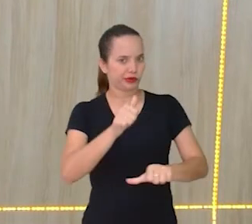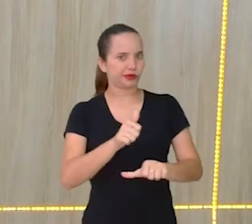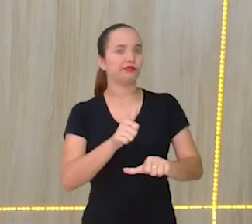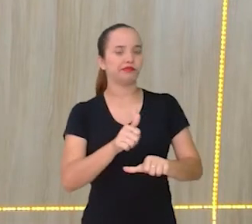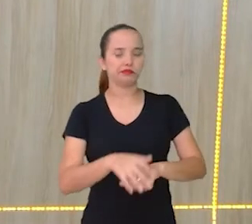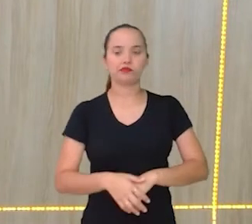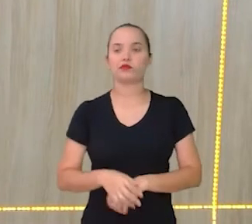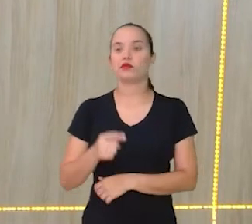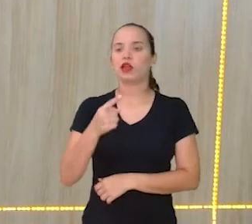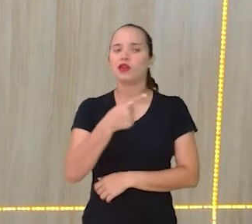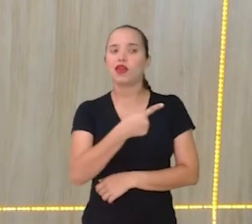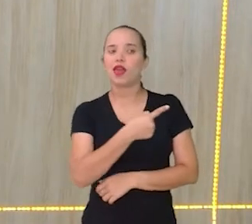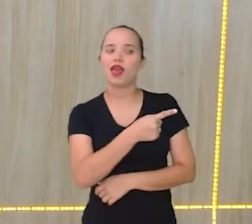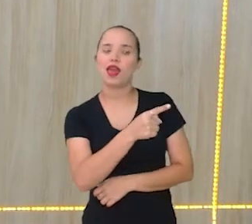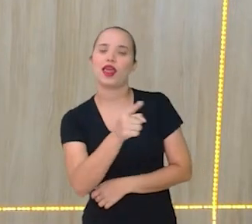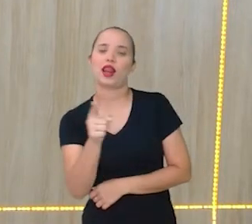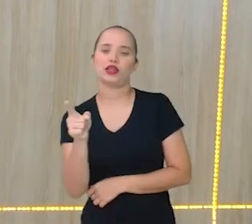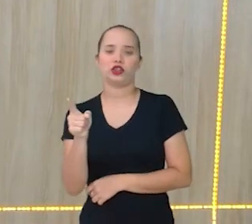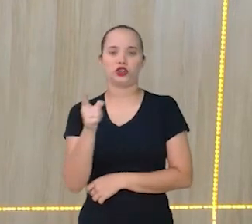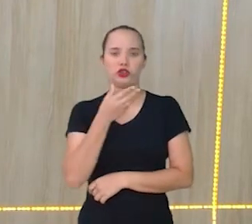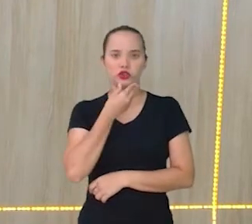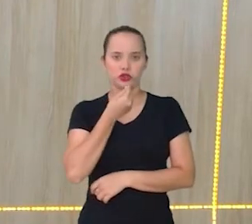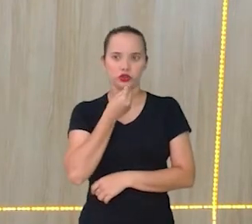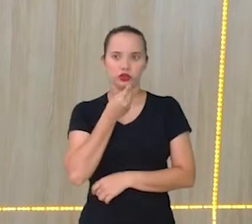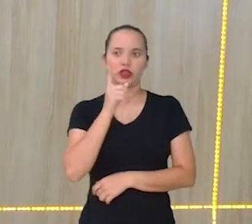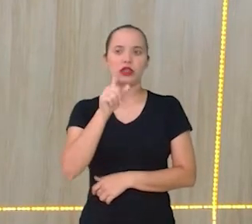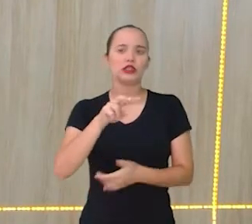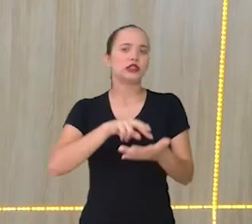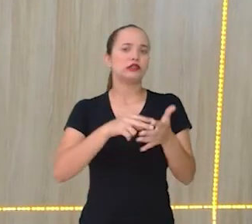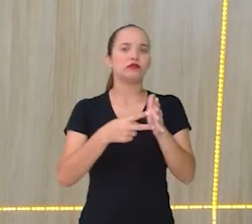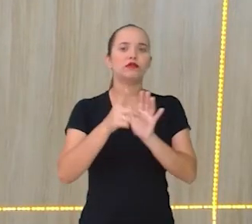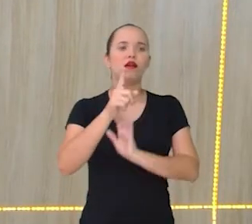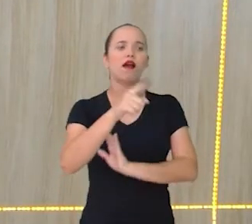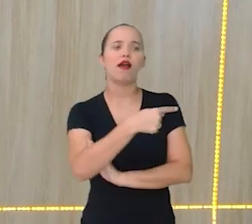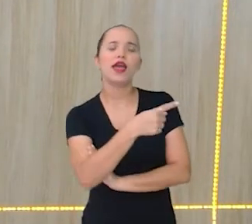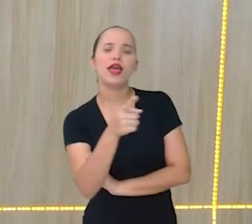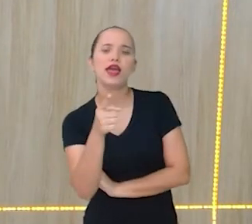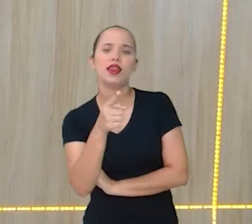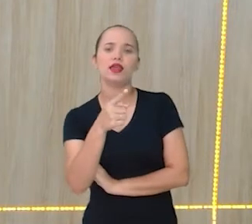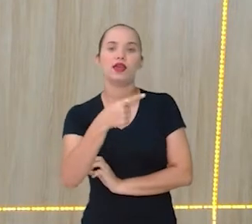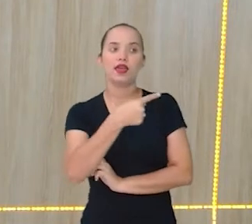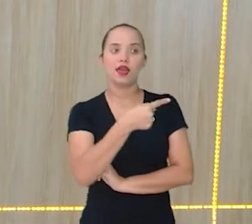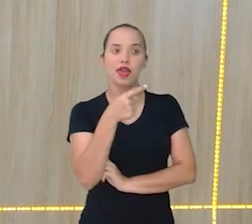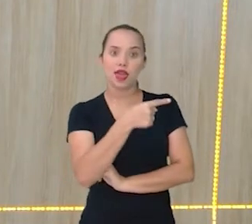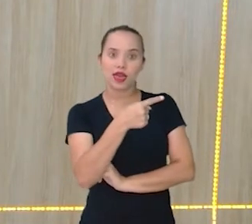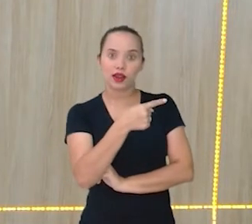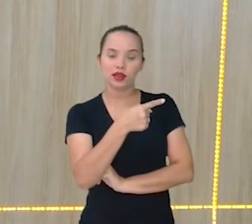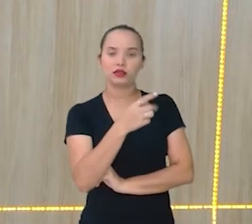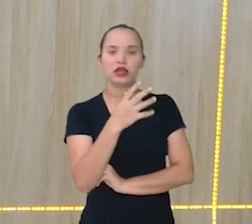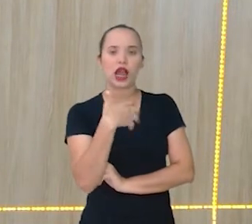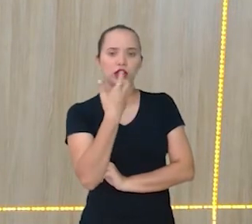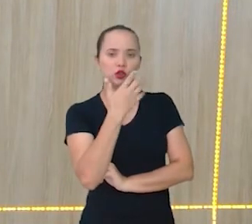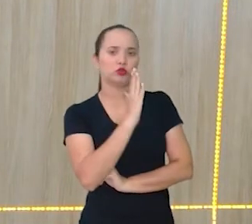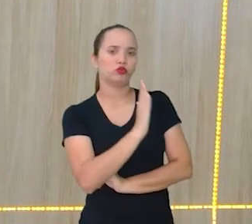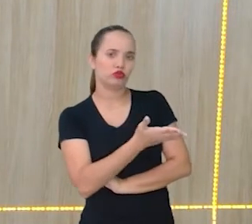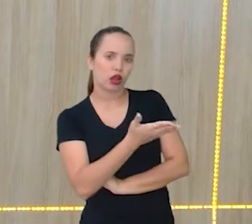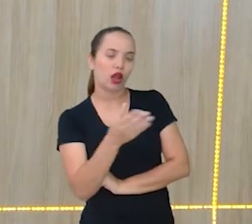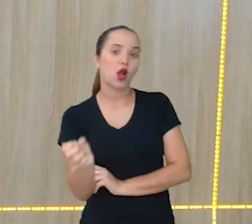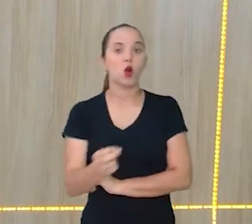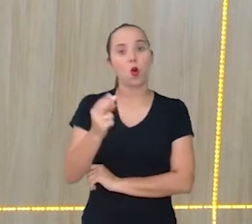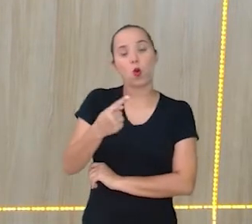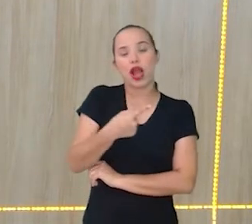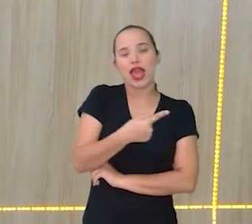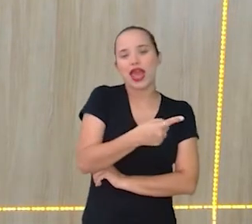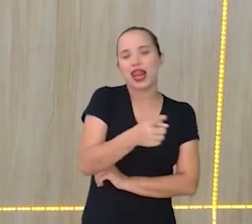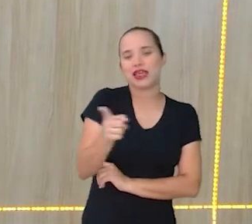E eles? Eles é o plural de ele. Ele cantou, eles cantaram, tá